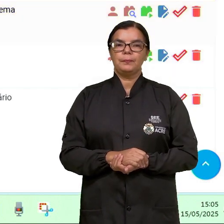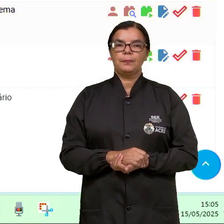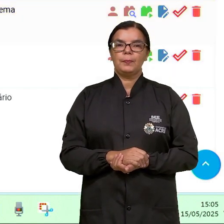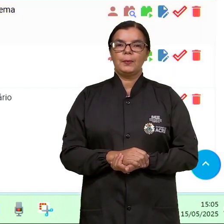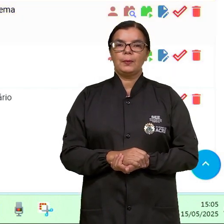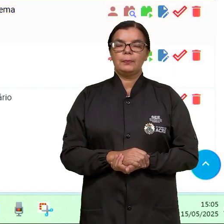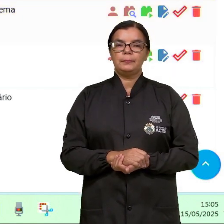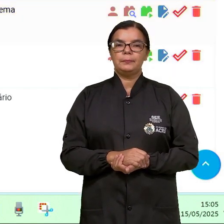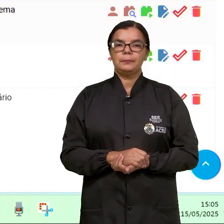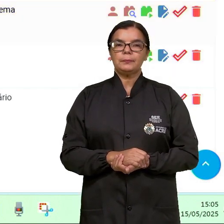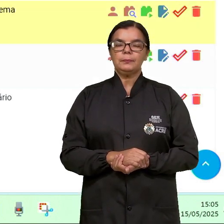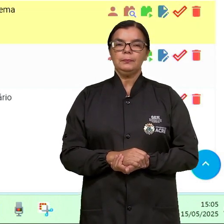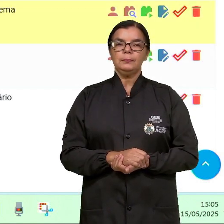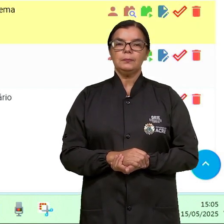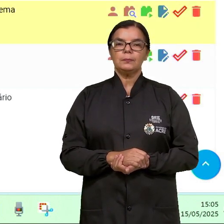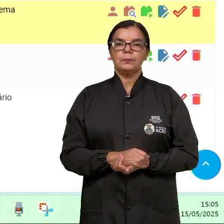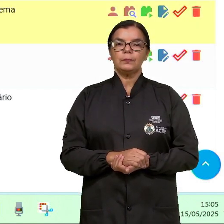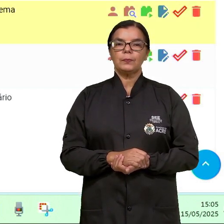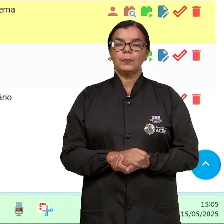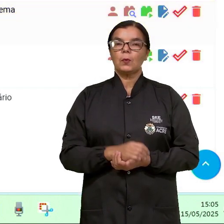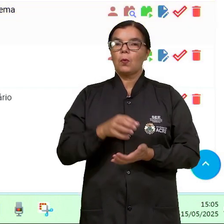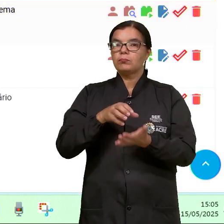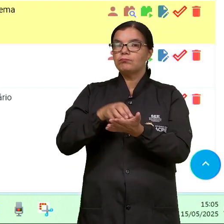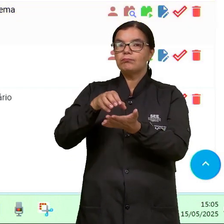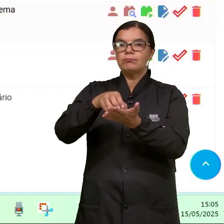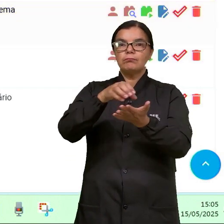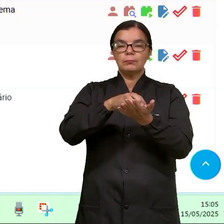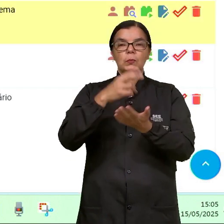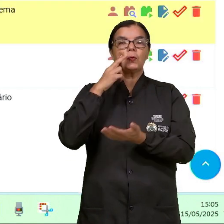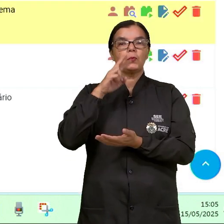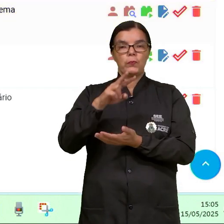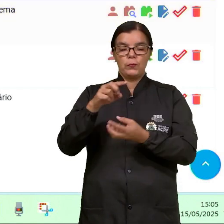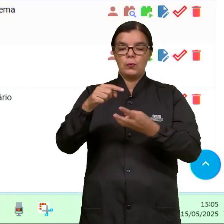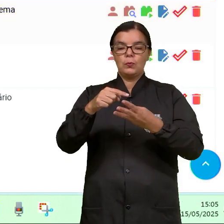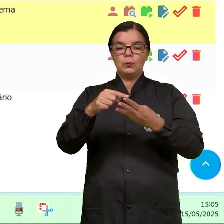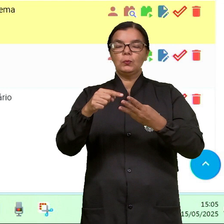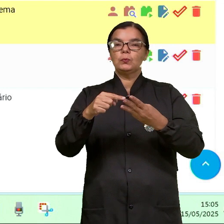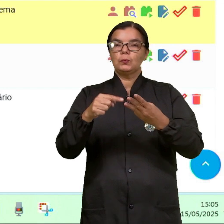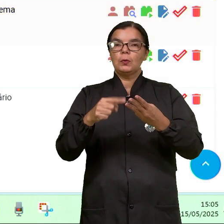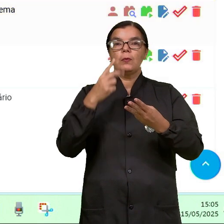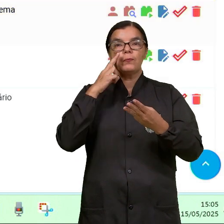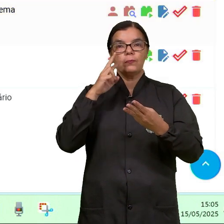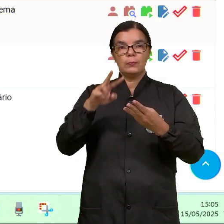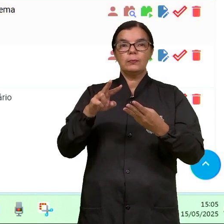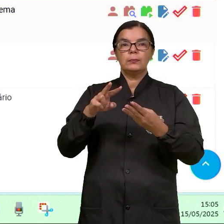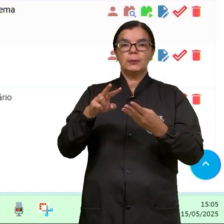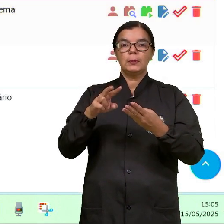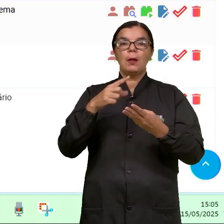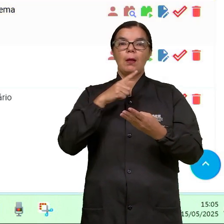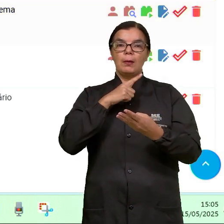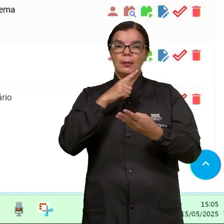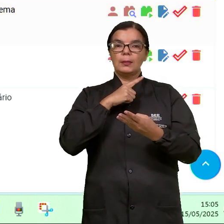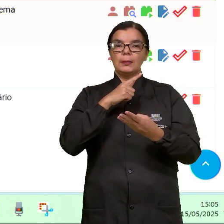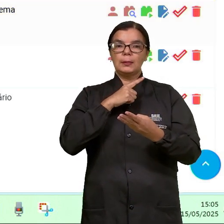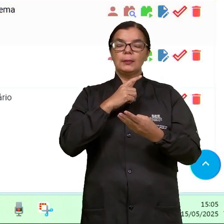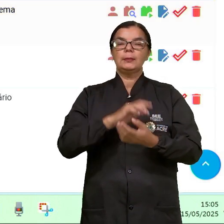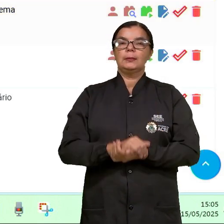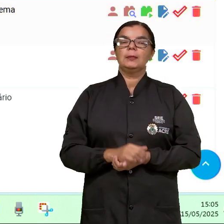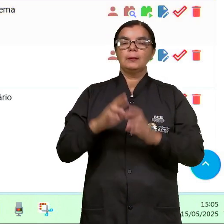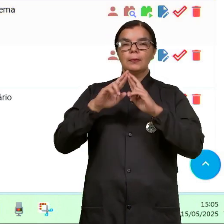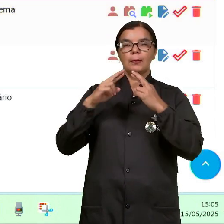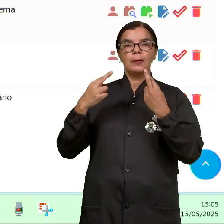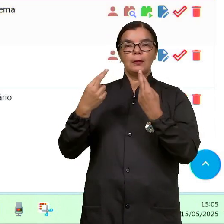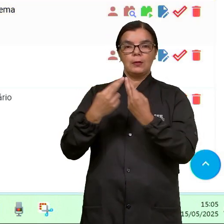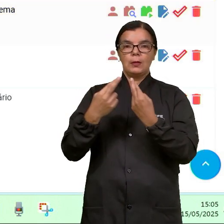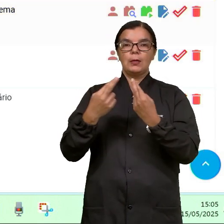Quando eu vou lá no bloco, ou esses setores aqui, ó, um desses três, que eles vão vir lá no bloco, eles vão vir aqui e vai ter aqui, ó,